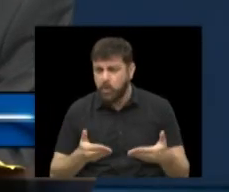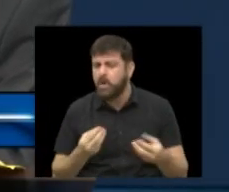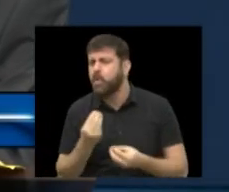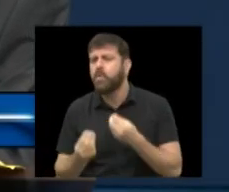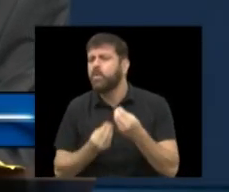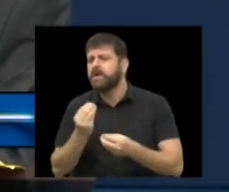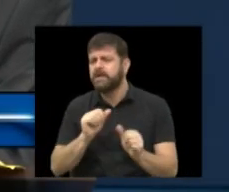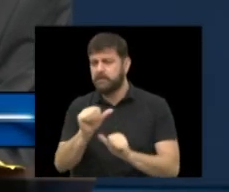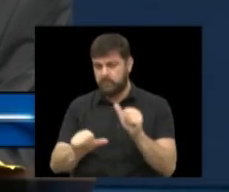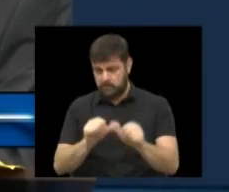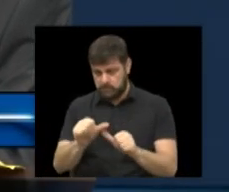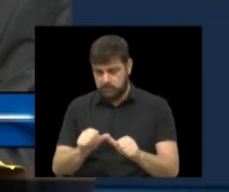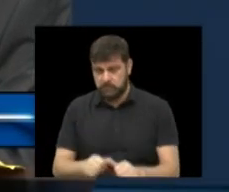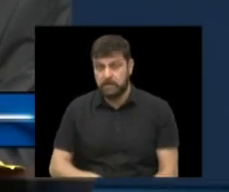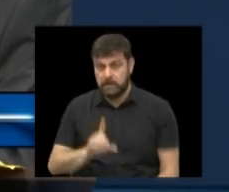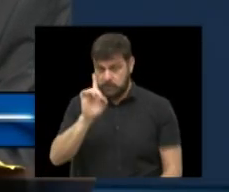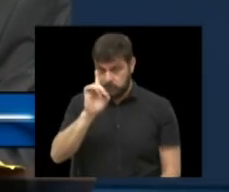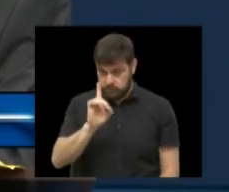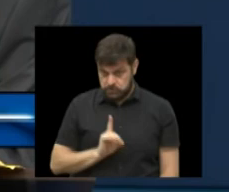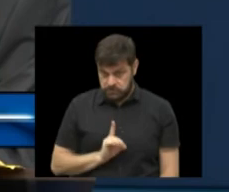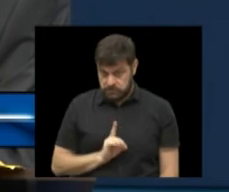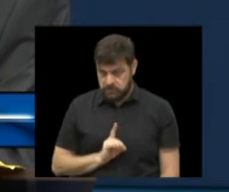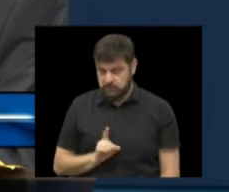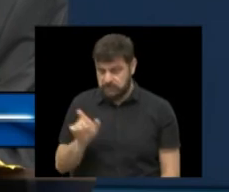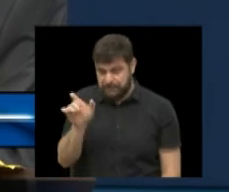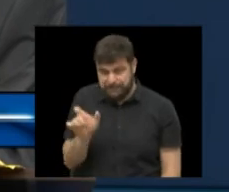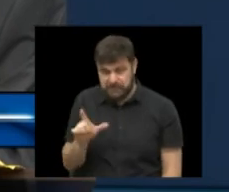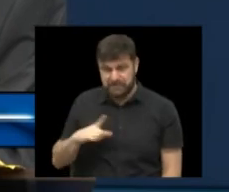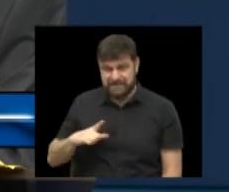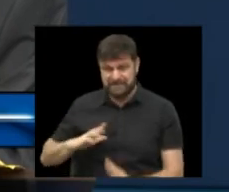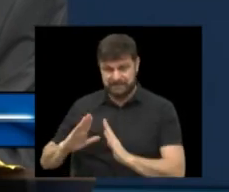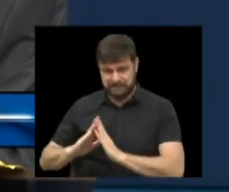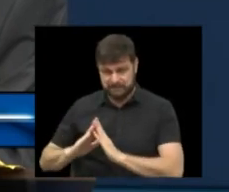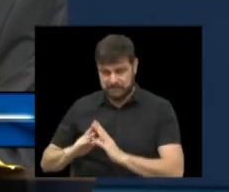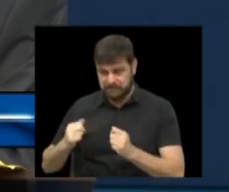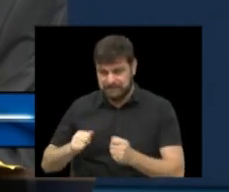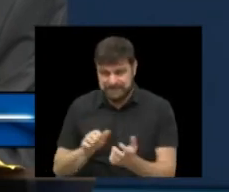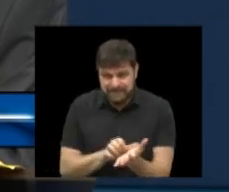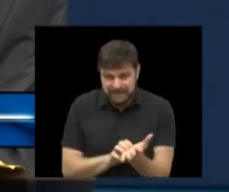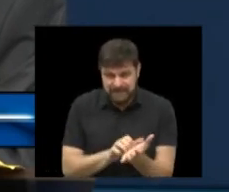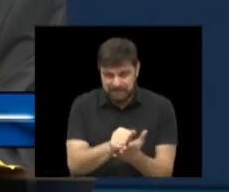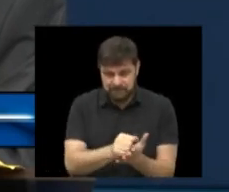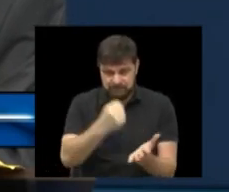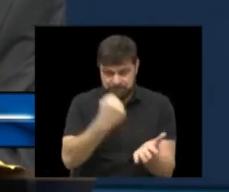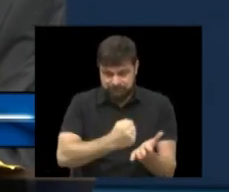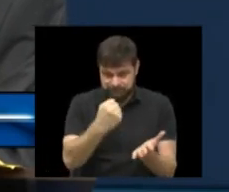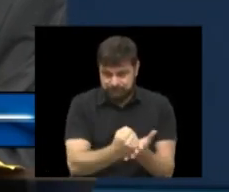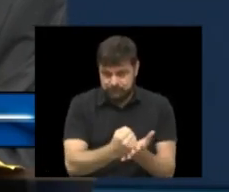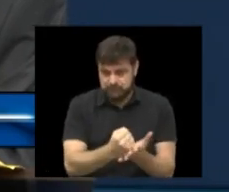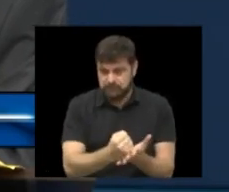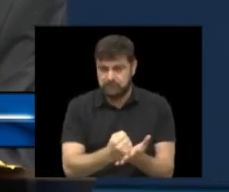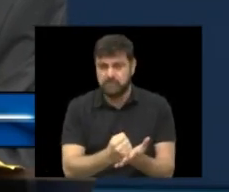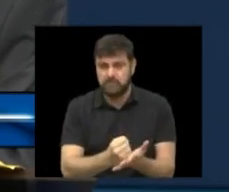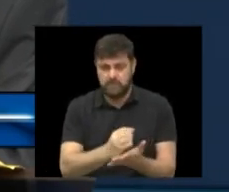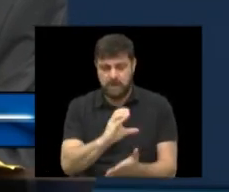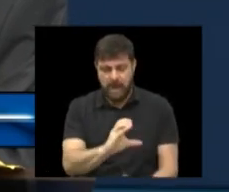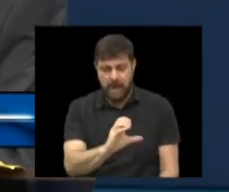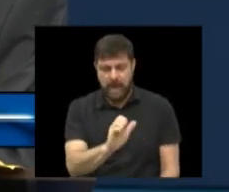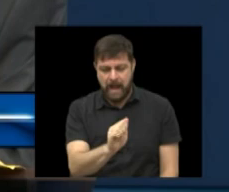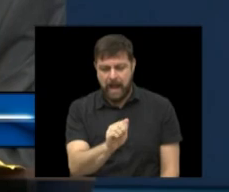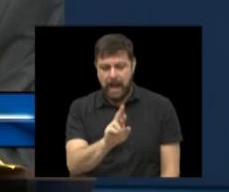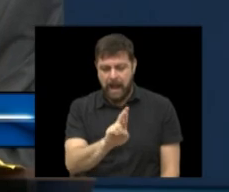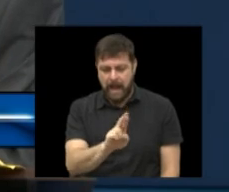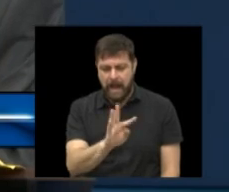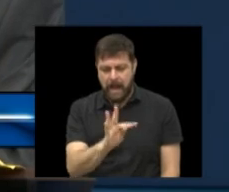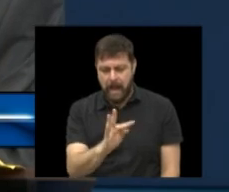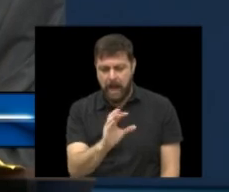O direito real de propriedade sobre o imóvel deverá estar registrado no cartório competente, em nome do trabalhador